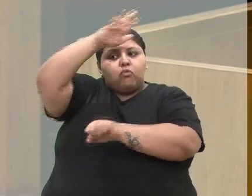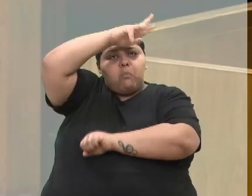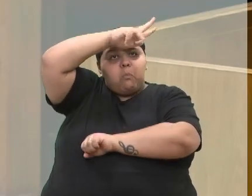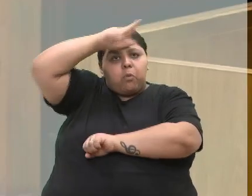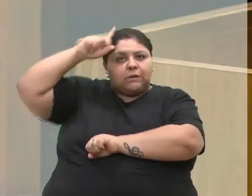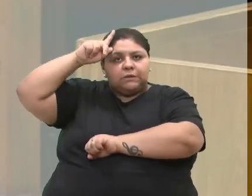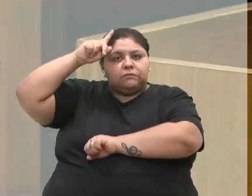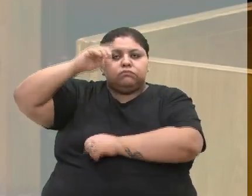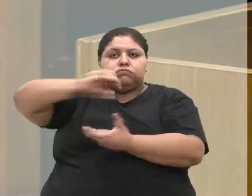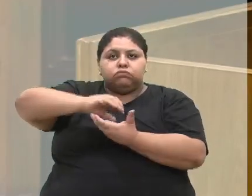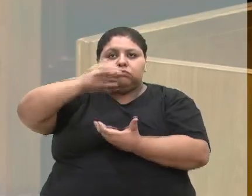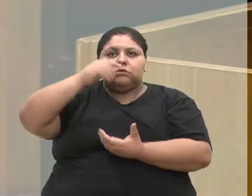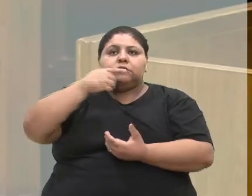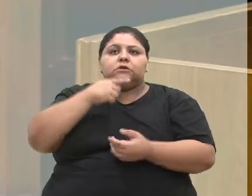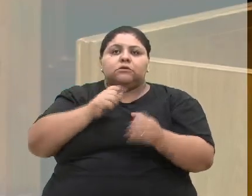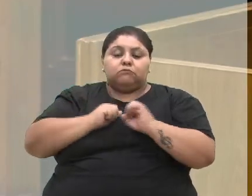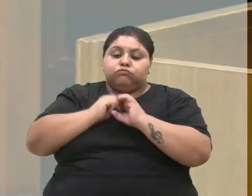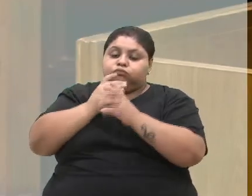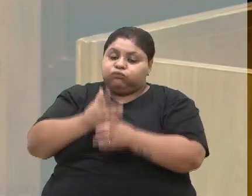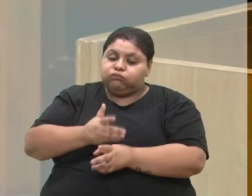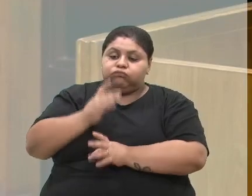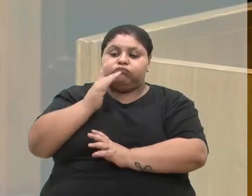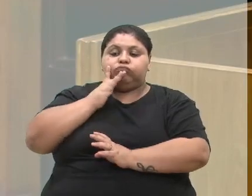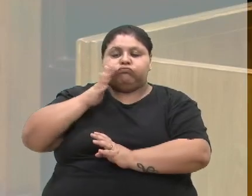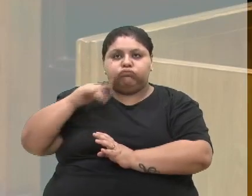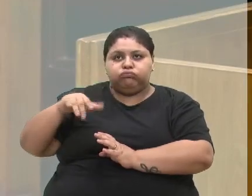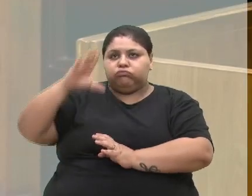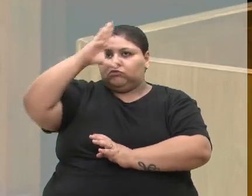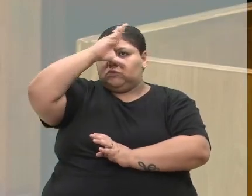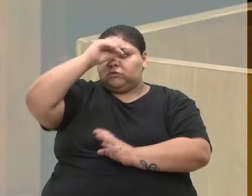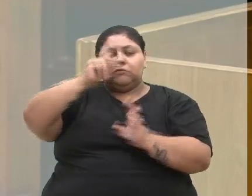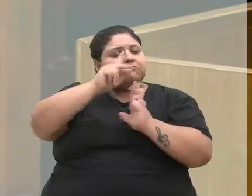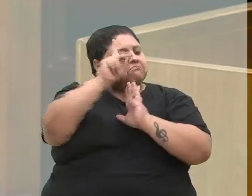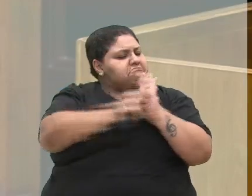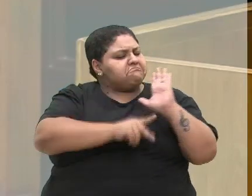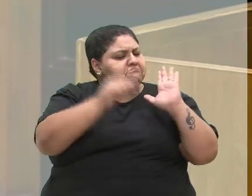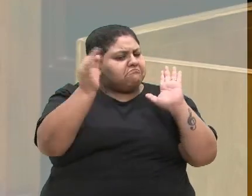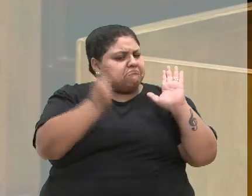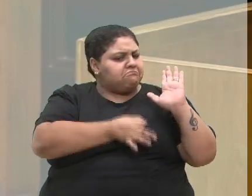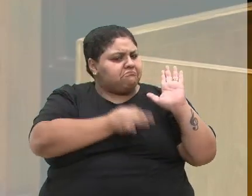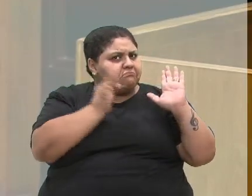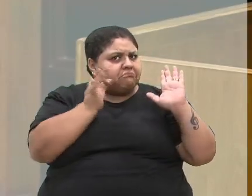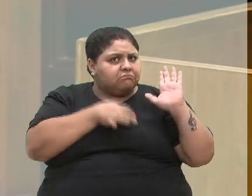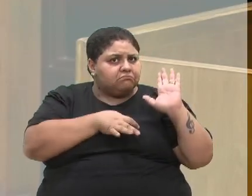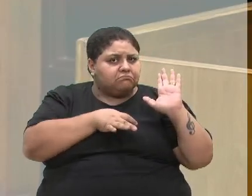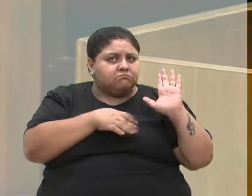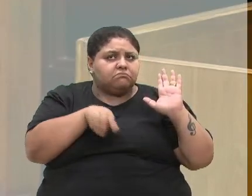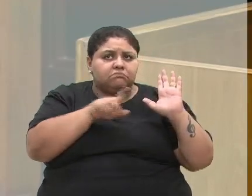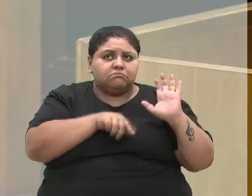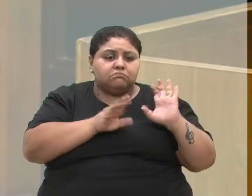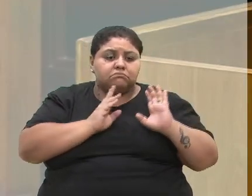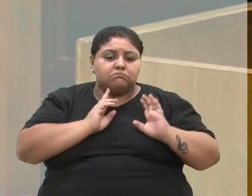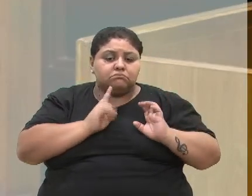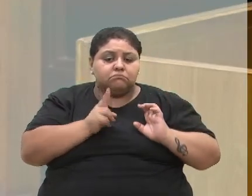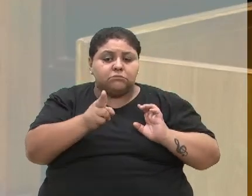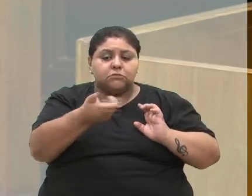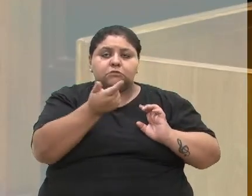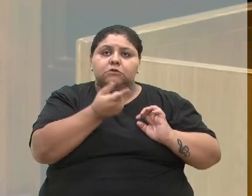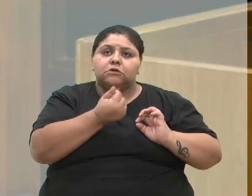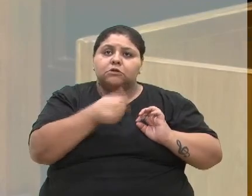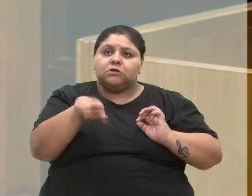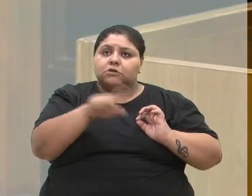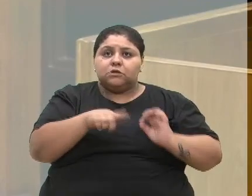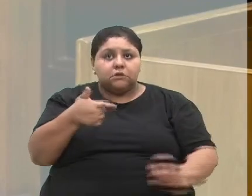gente fala tanto sobre ações importantes para as nossas crianças e adolescentes, projetos sensacionais. Se a gente mantiver esse recurso, a